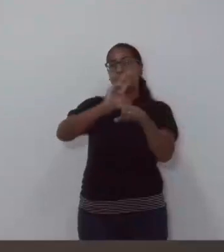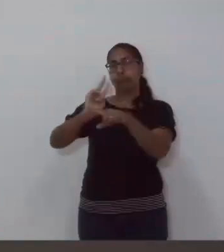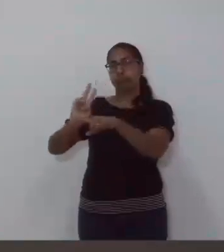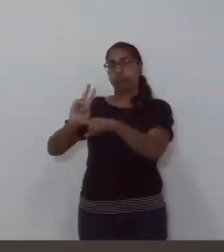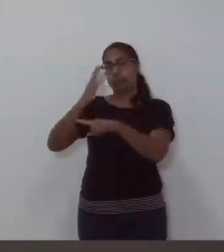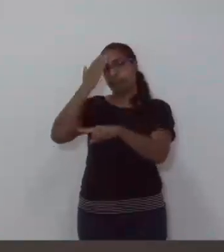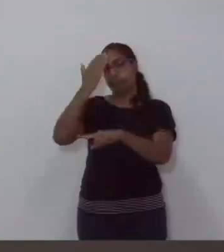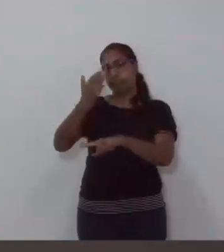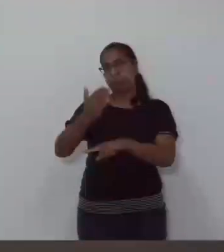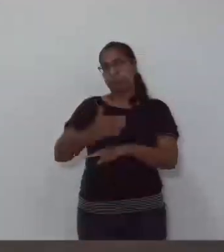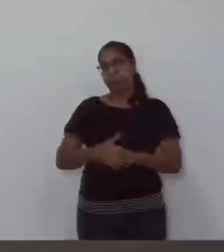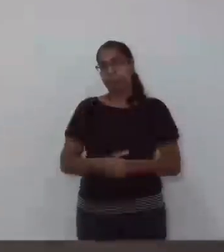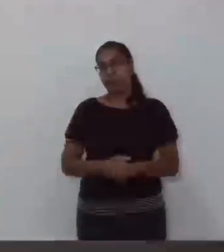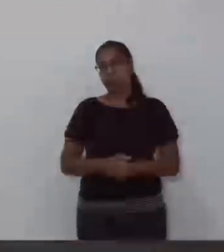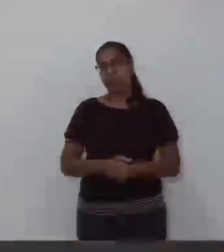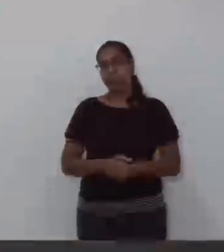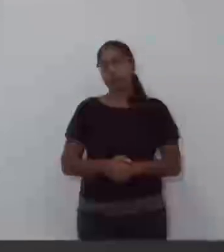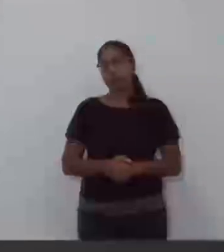Obrigado.